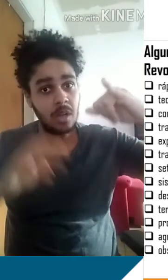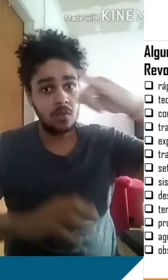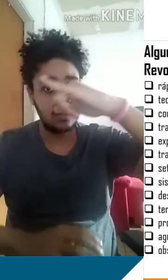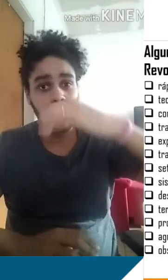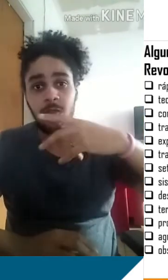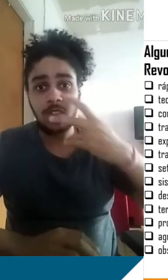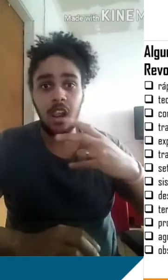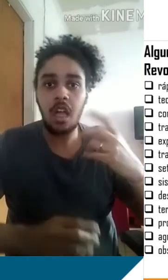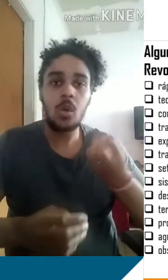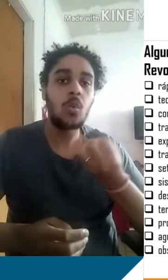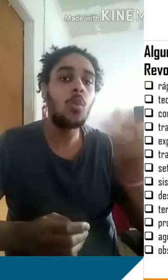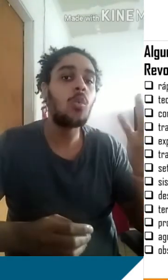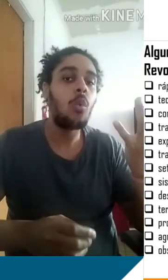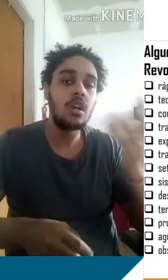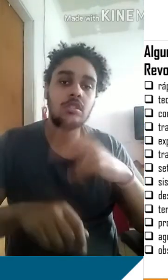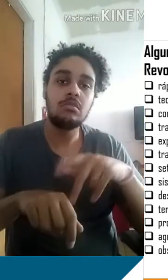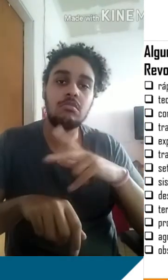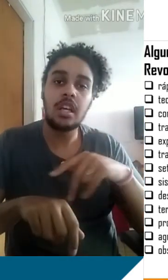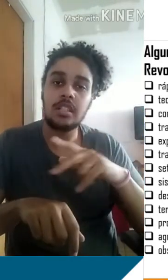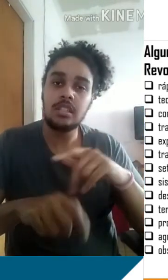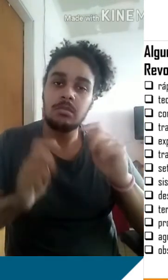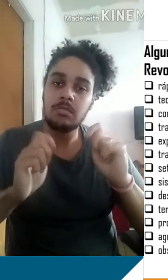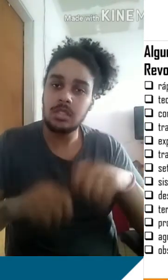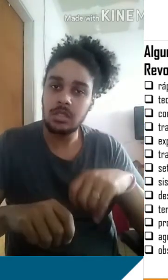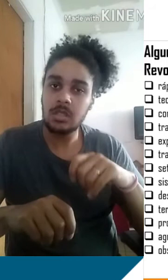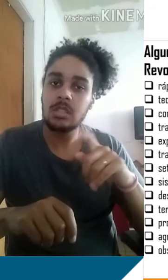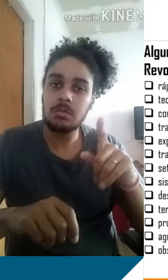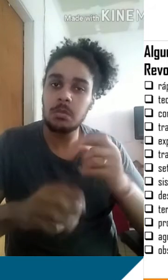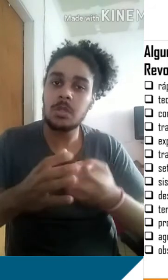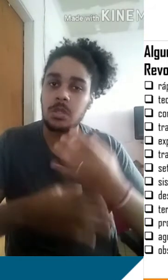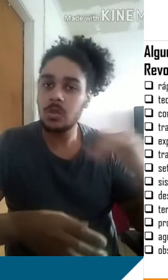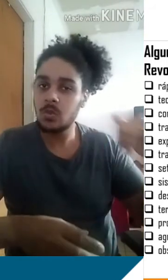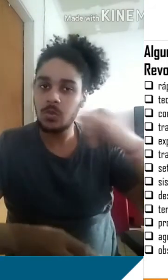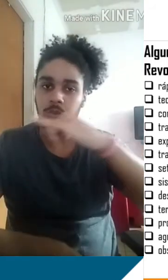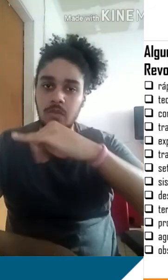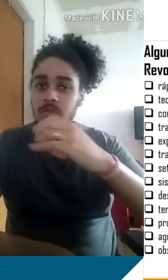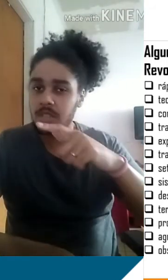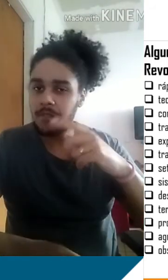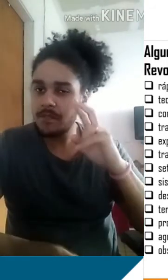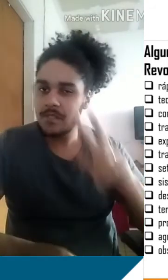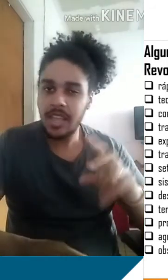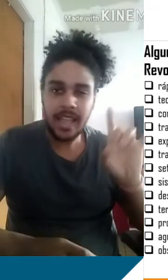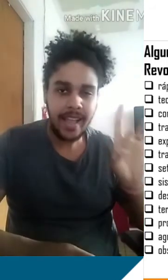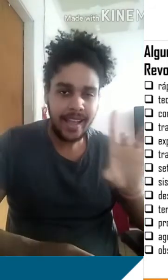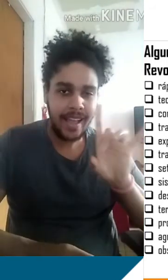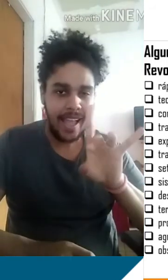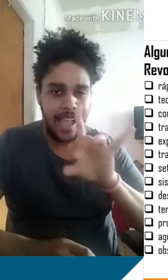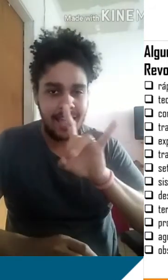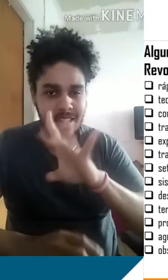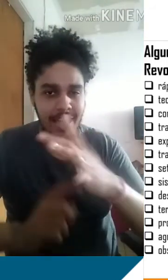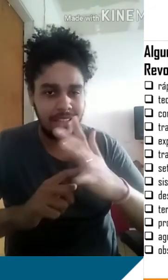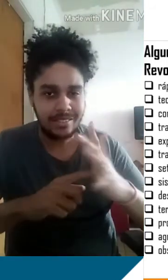analisa cada peça, você vai perceber que o que necessita de maior tecnologia é produzido em países mais ricos, como Austrália,